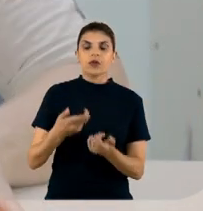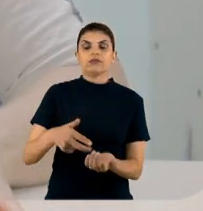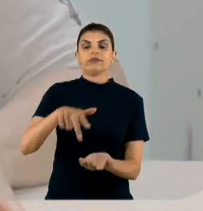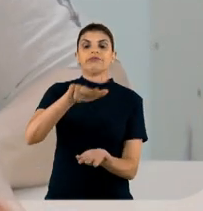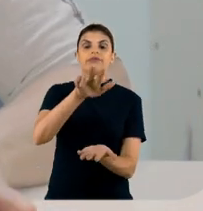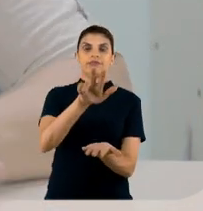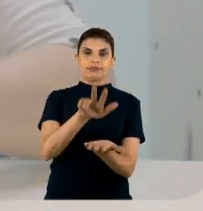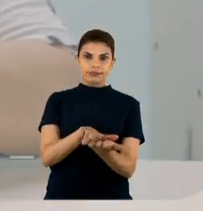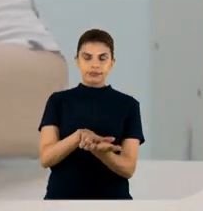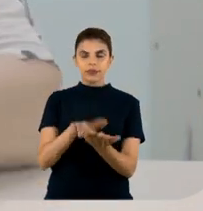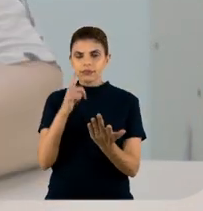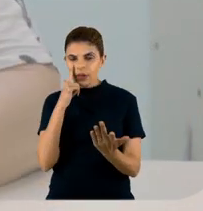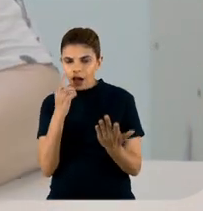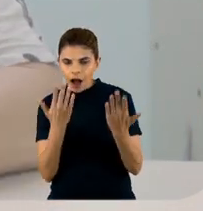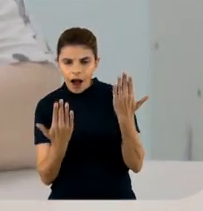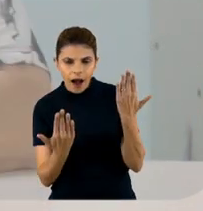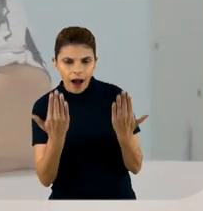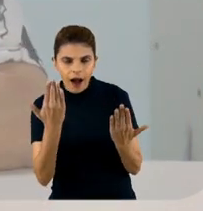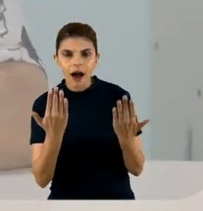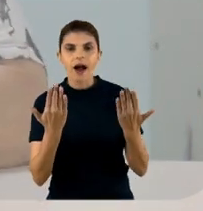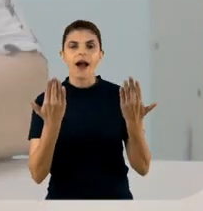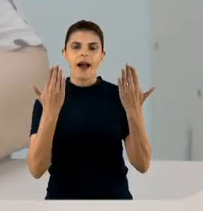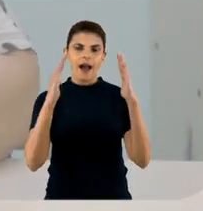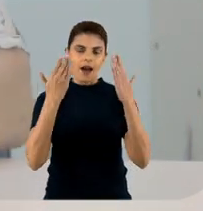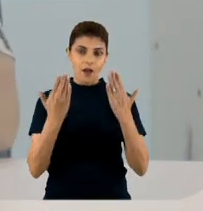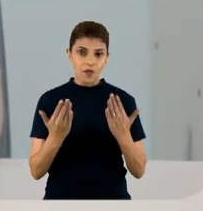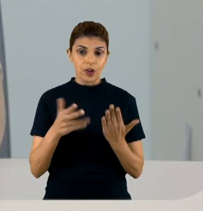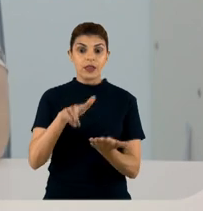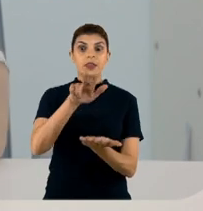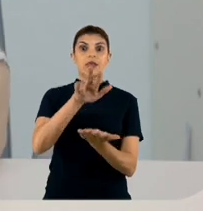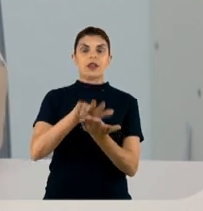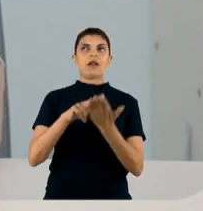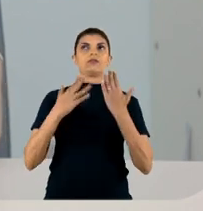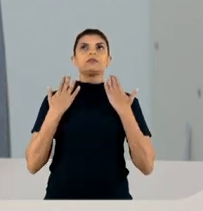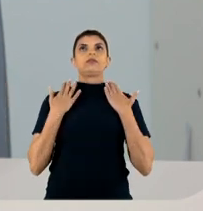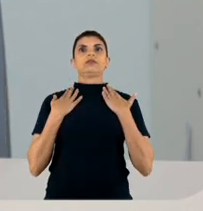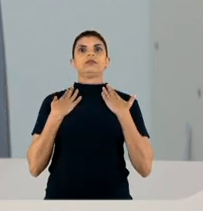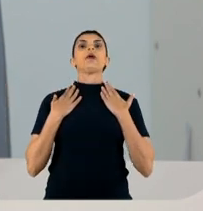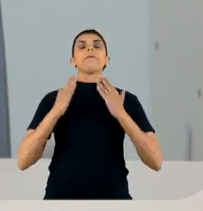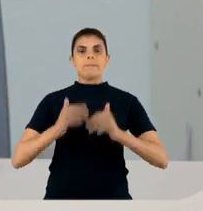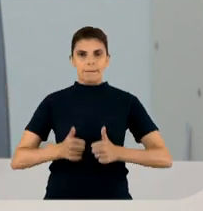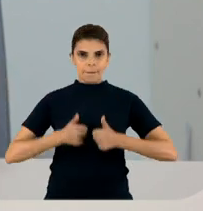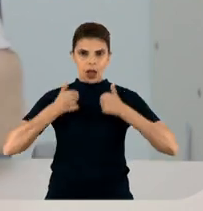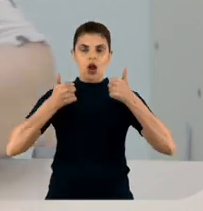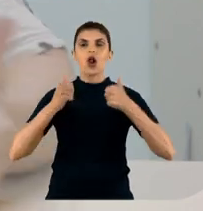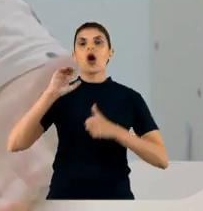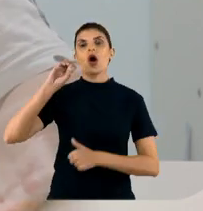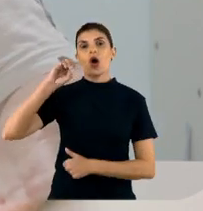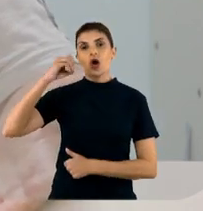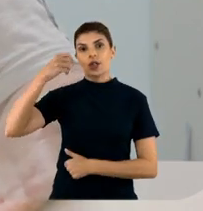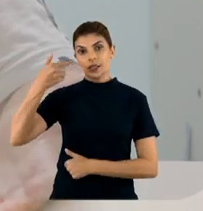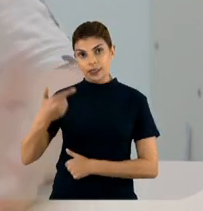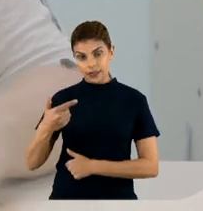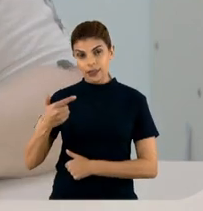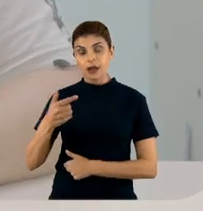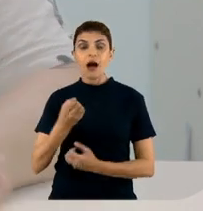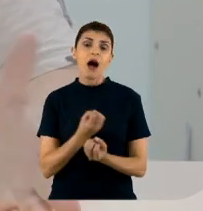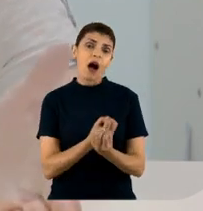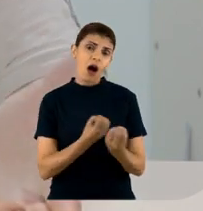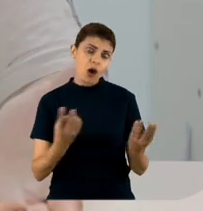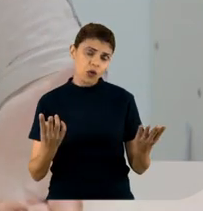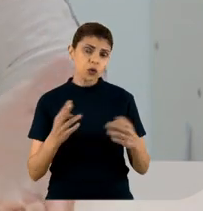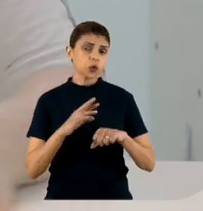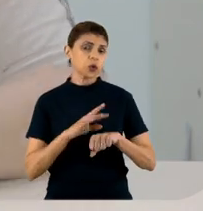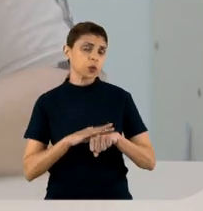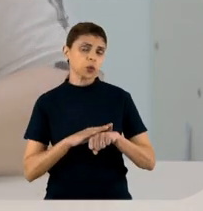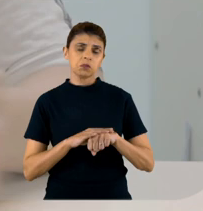ficar deitado de costas e você avalia se ele já deitado de costas mantém a melhora da oxigenação que ele teve de bruços alguns